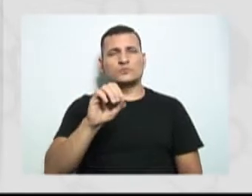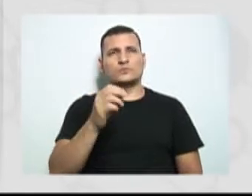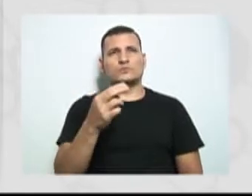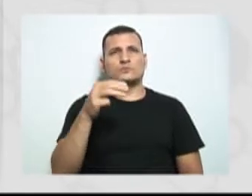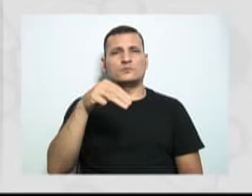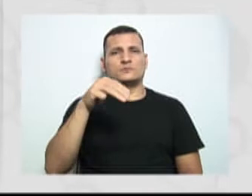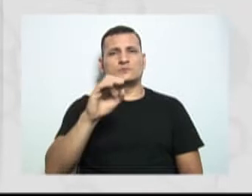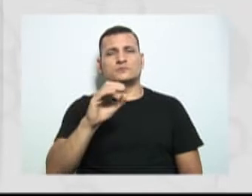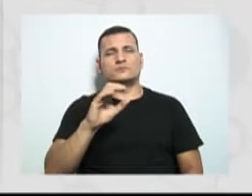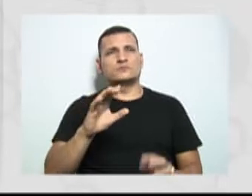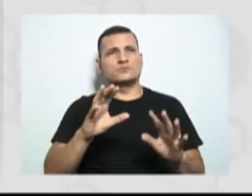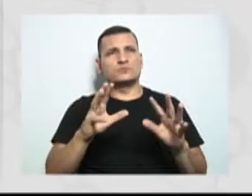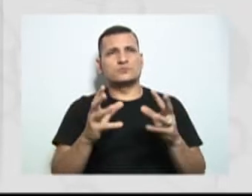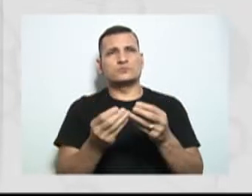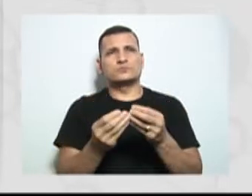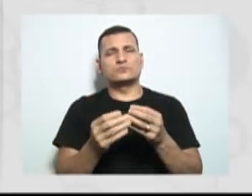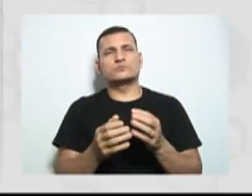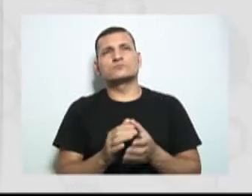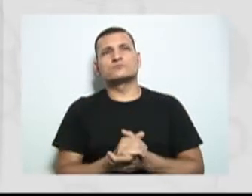que nós fizemos agora, que é